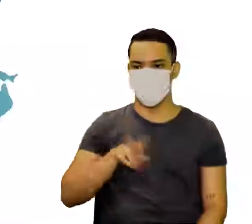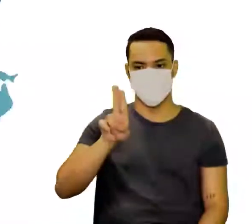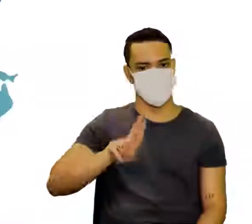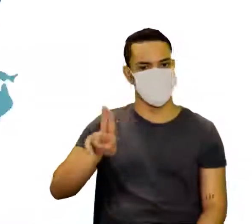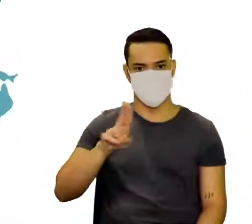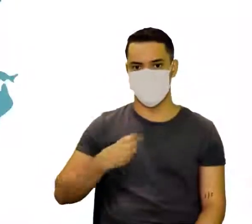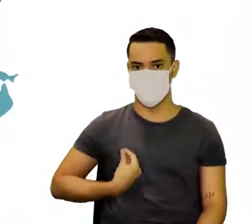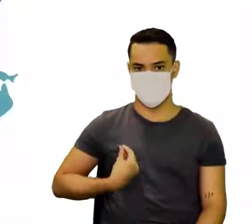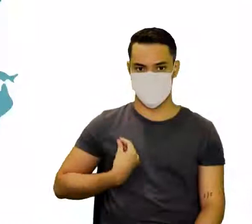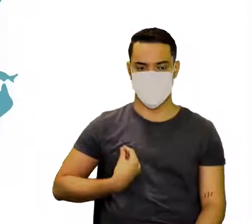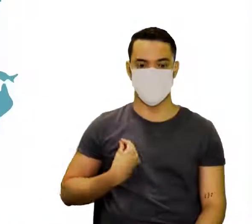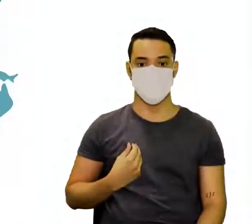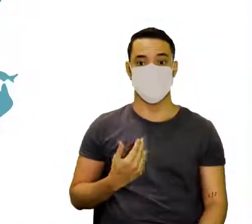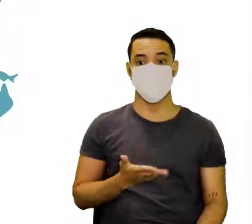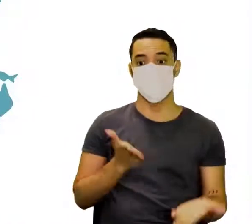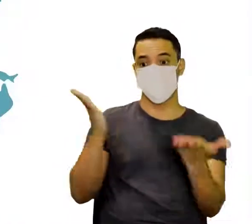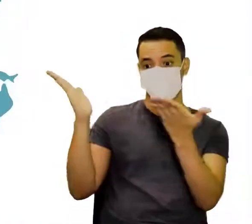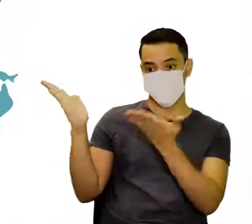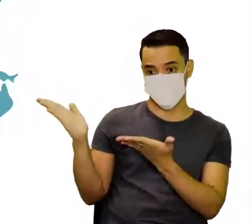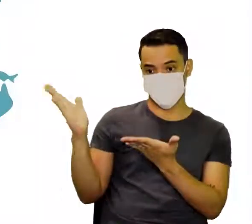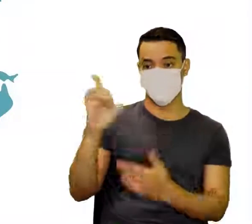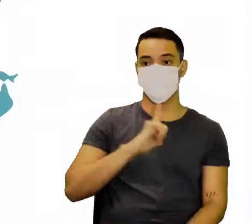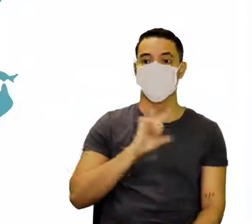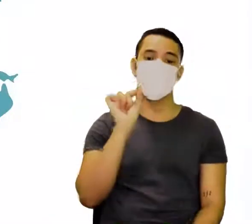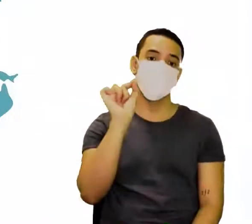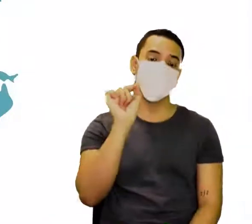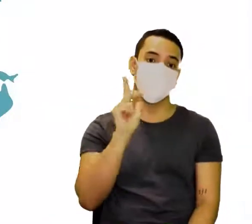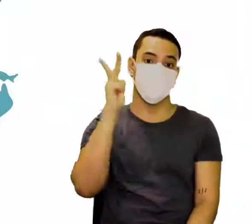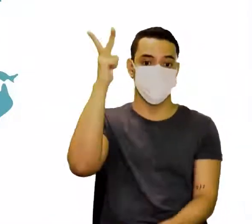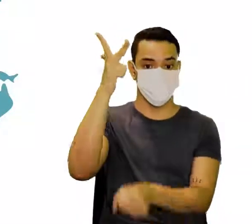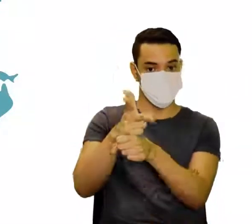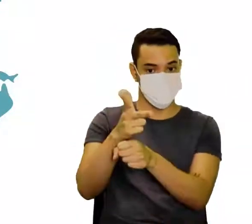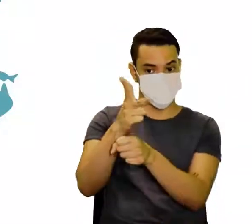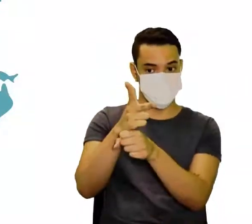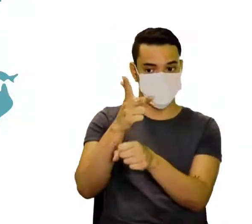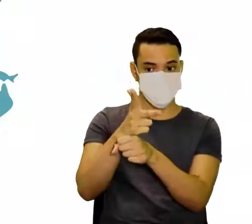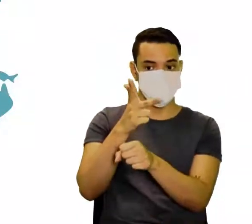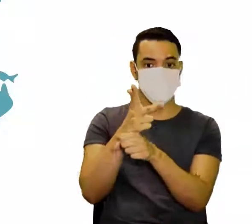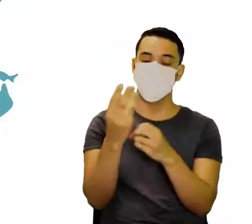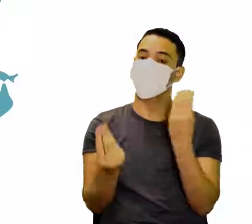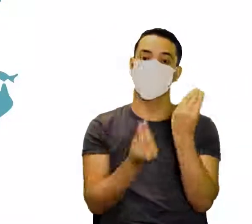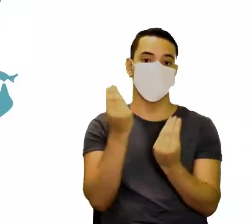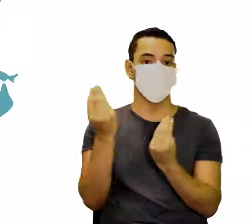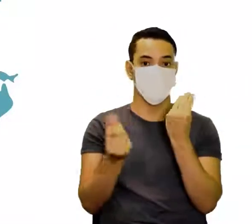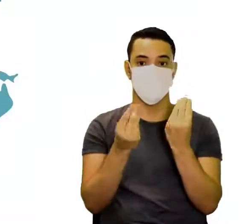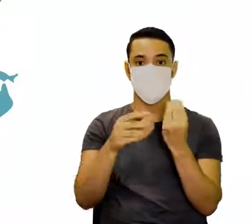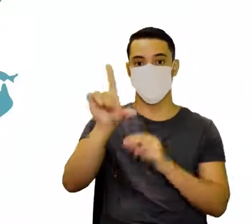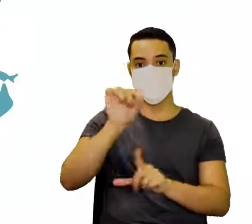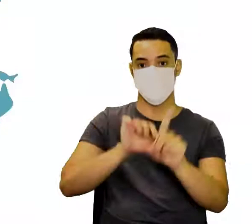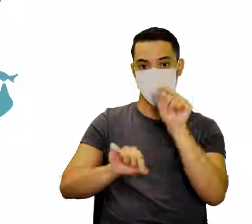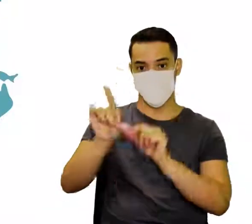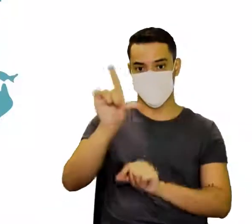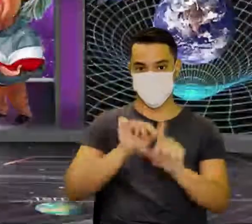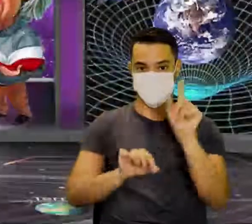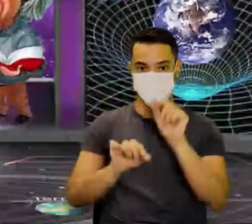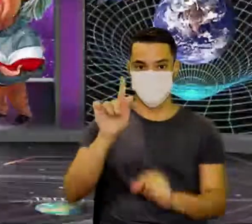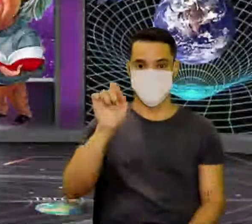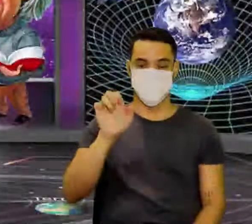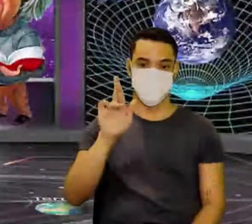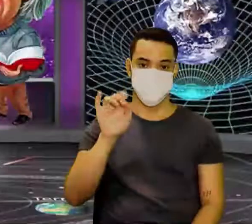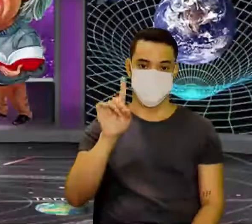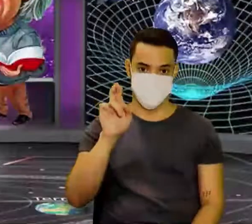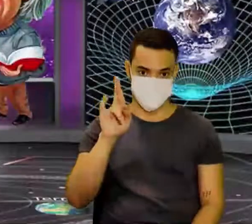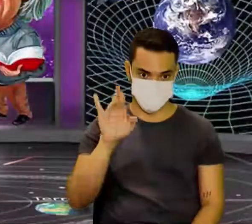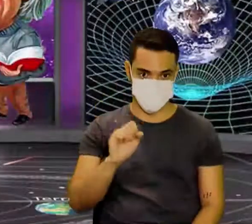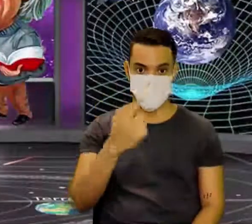né? Aqui, pessoal, olha só, nós vamos ver um vídeo de como escolher geradores, tá bom? A gente